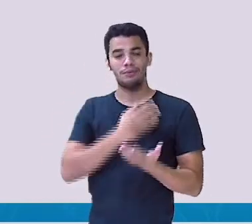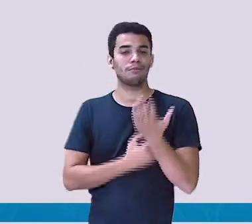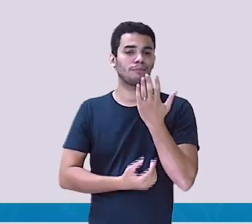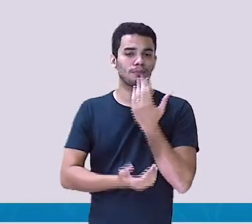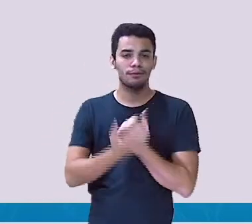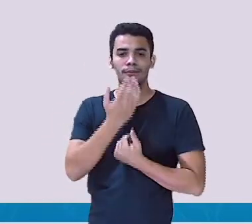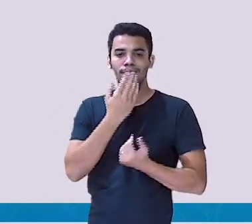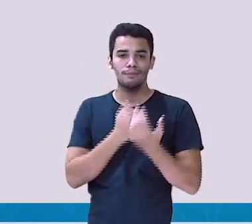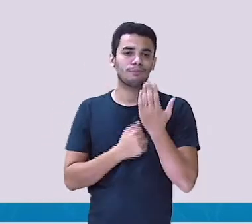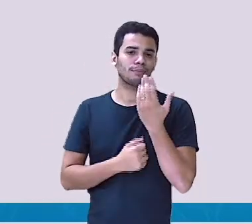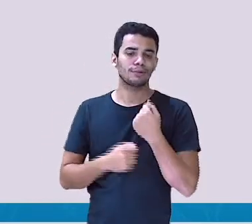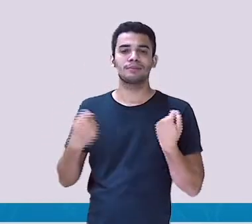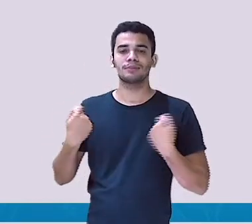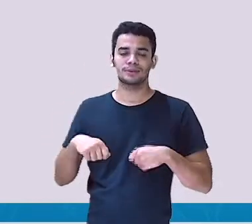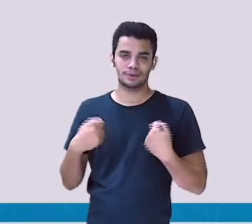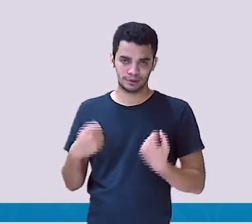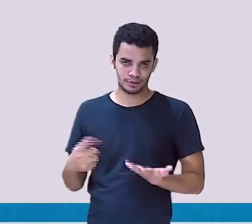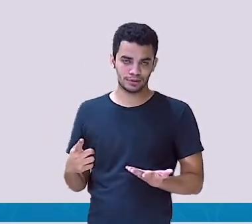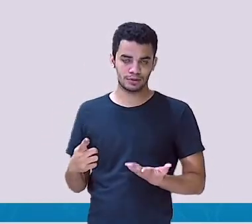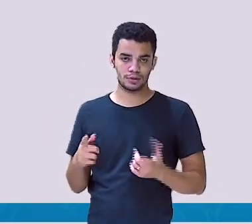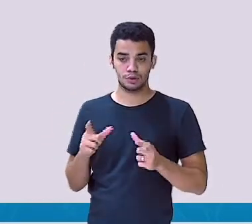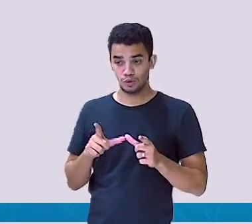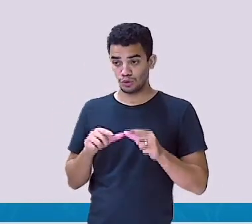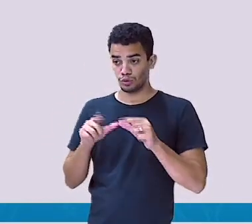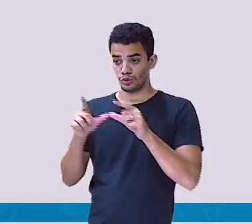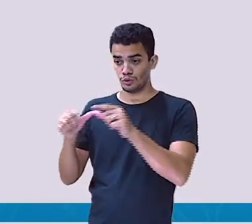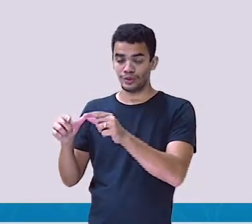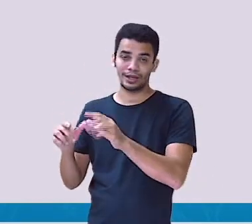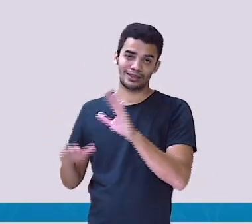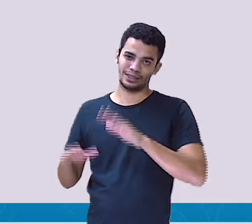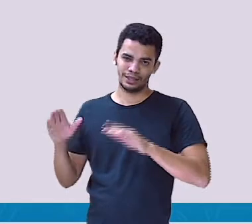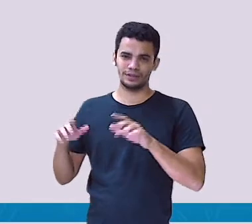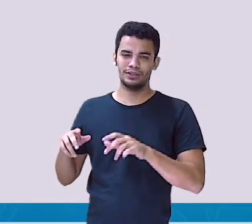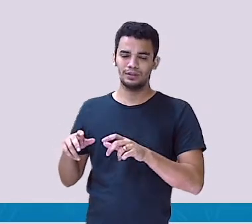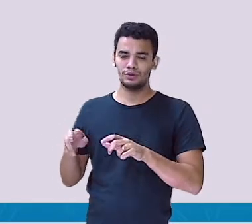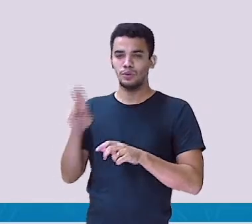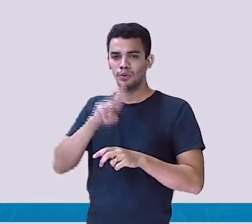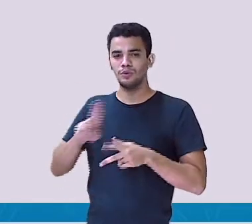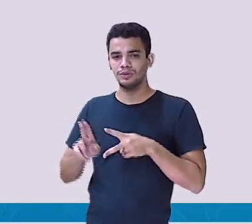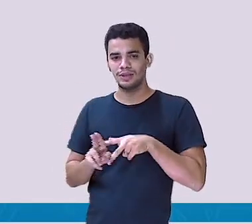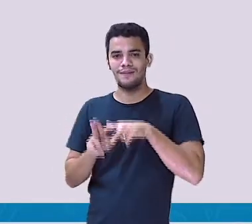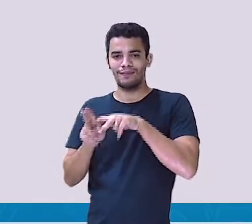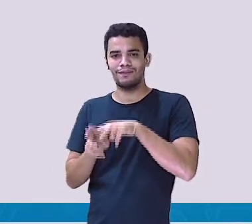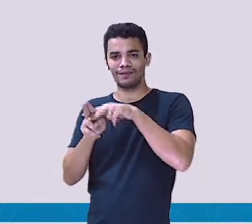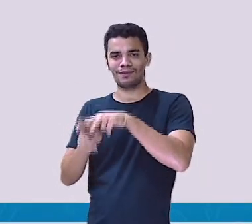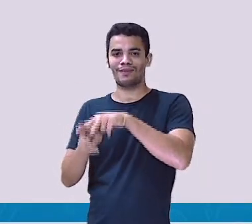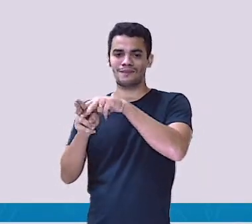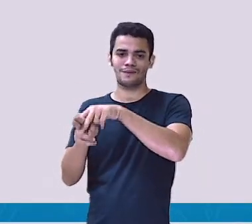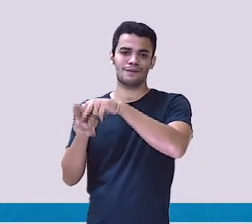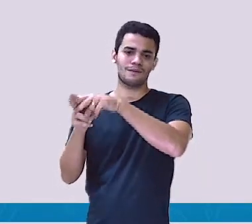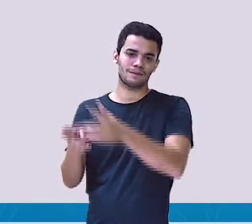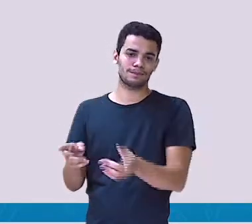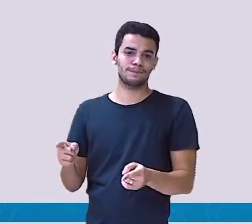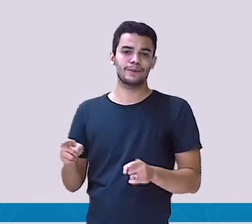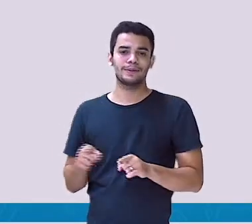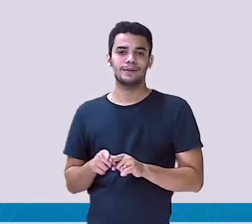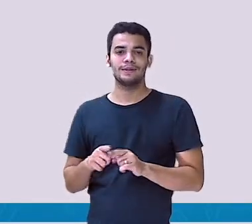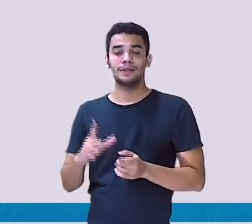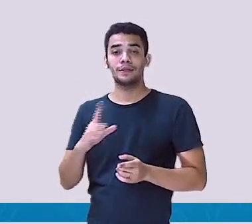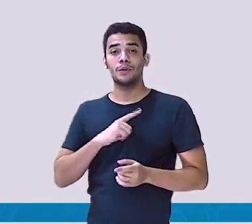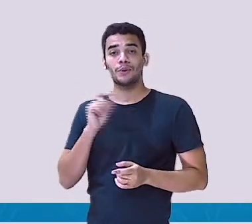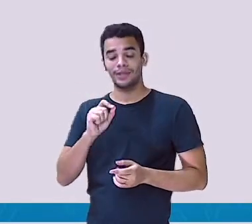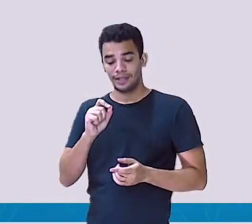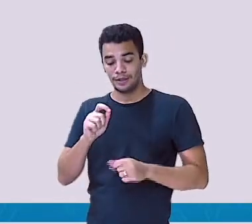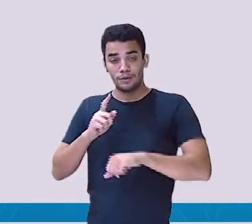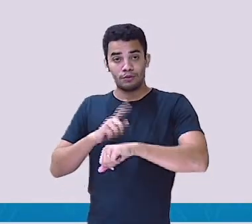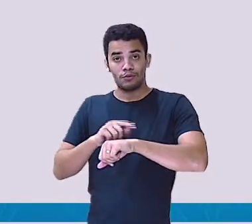como eu falei, matéria-prima para diversas indústrias, como a indústria têxtil. E o setor agropecuário